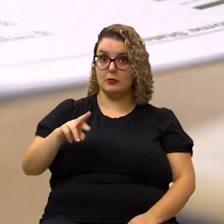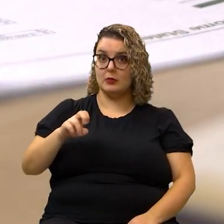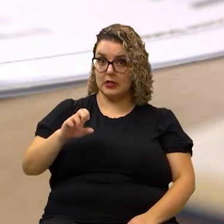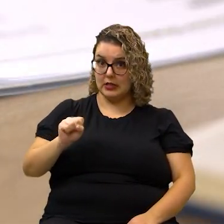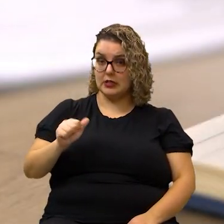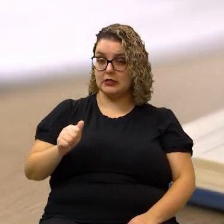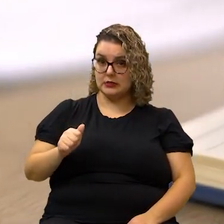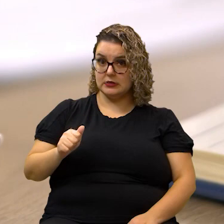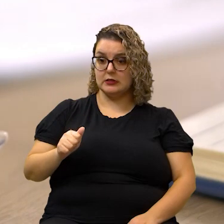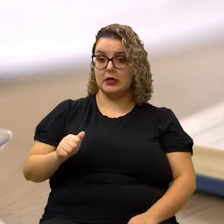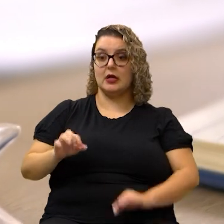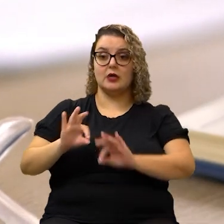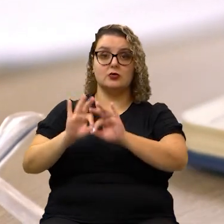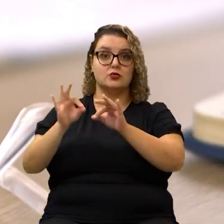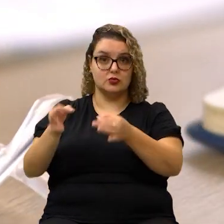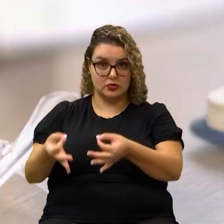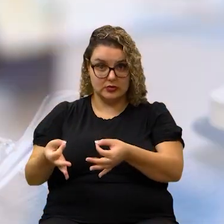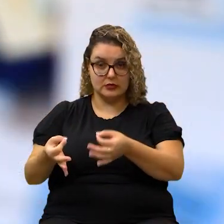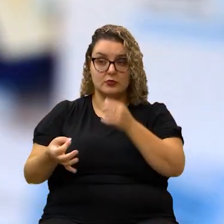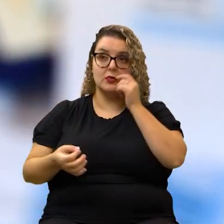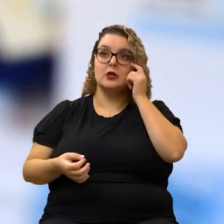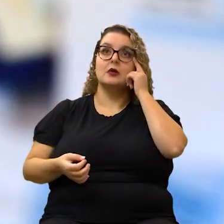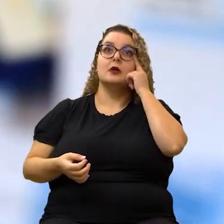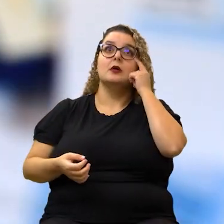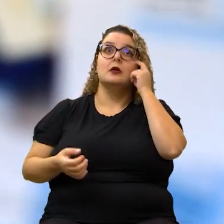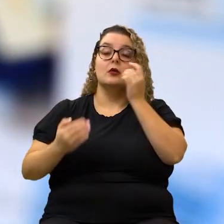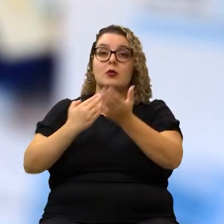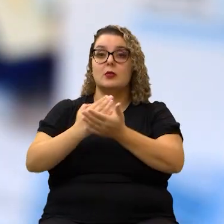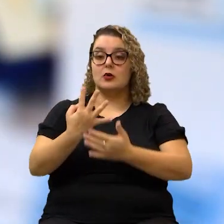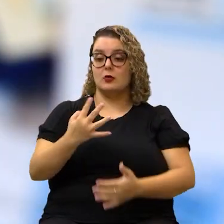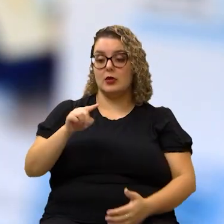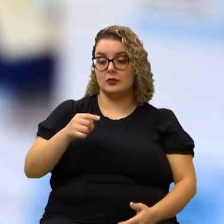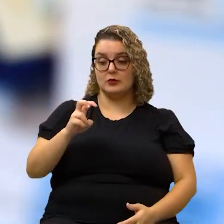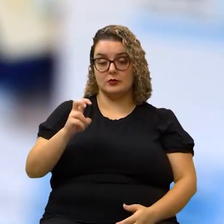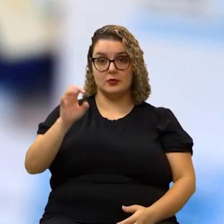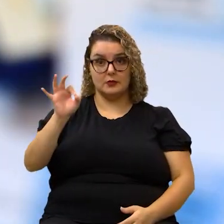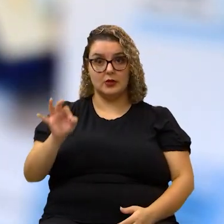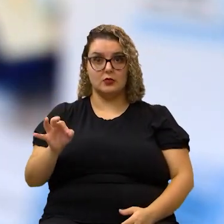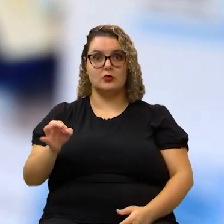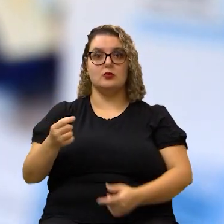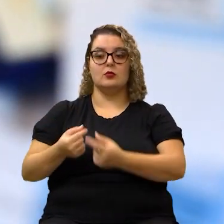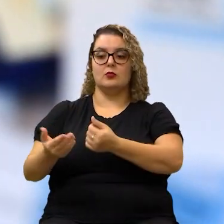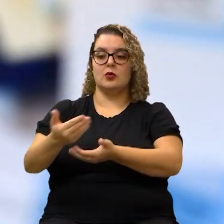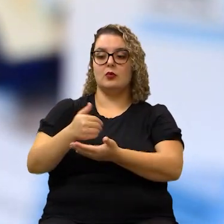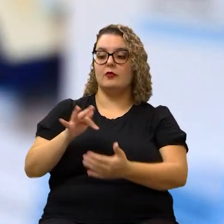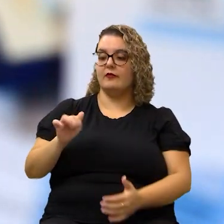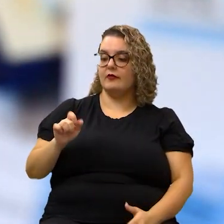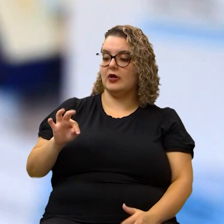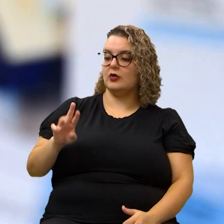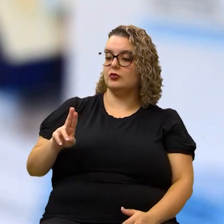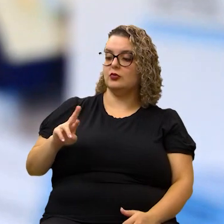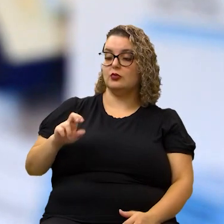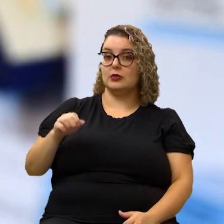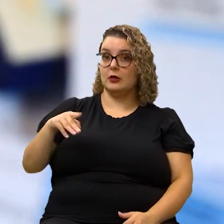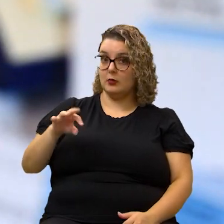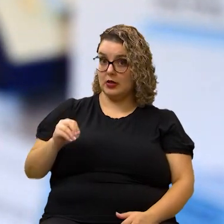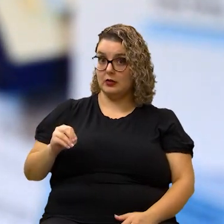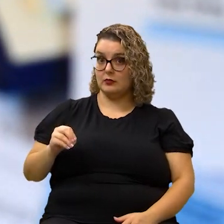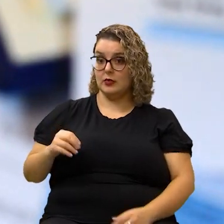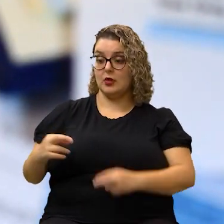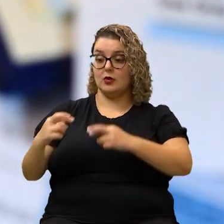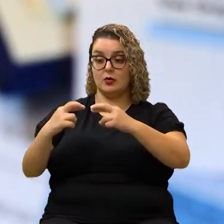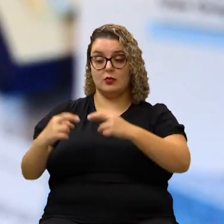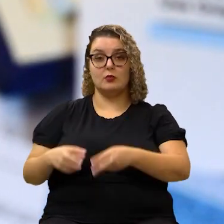eu vou então para a atividade do simples, propriamente dita, eu começo ali com 4,5% do meu faturamento. Então, na hora de montar o meu preço, eu